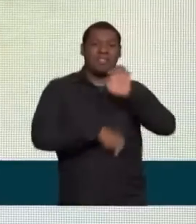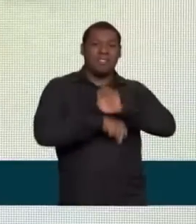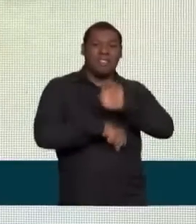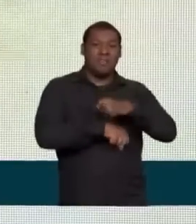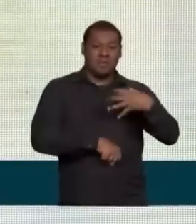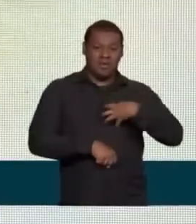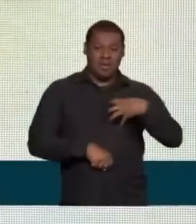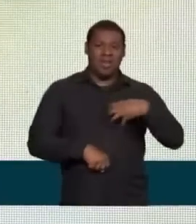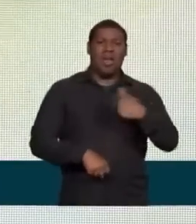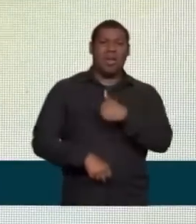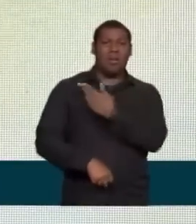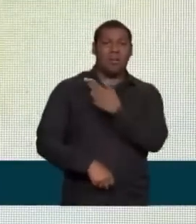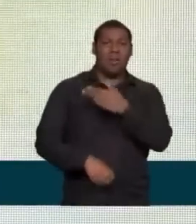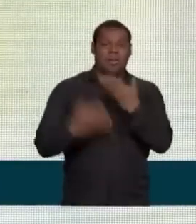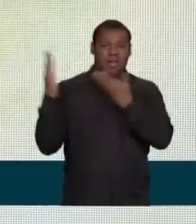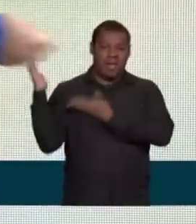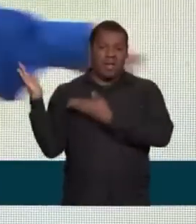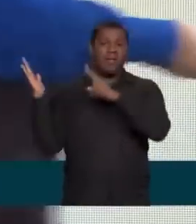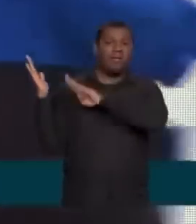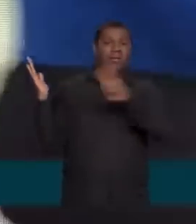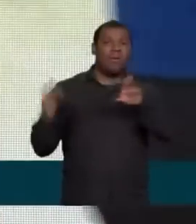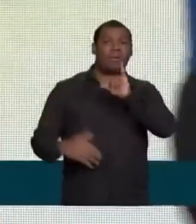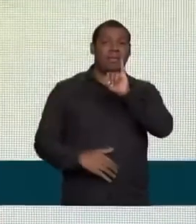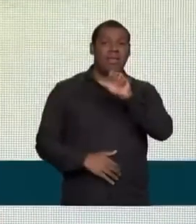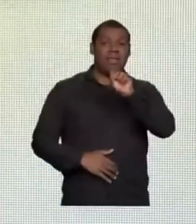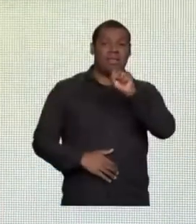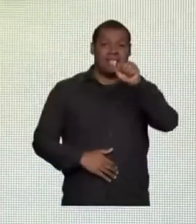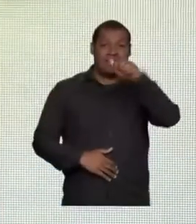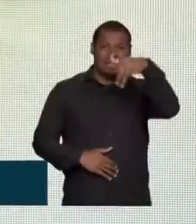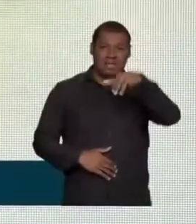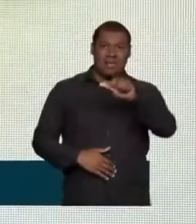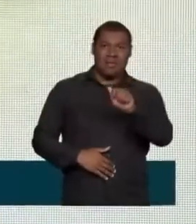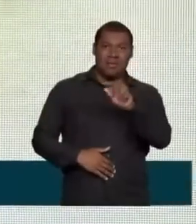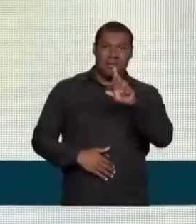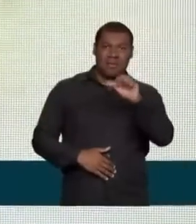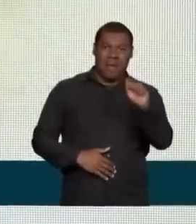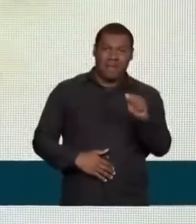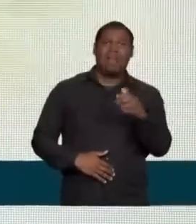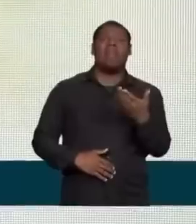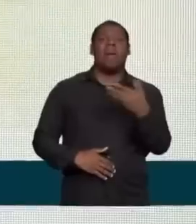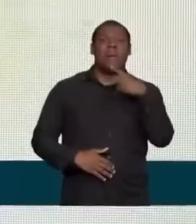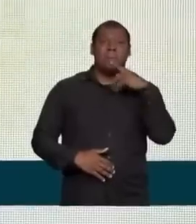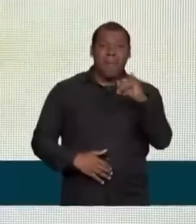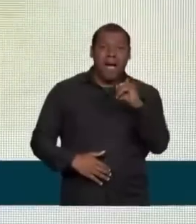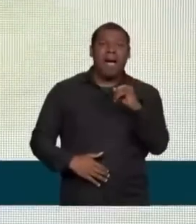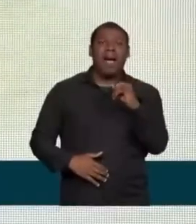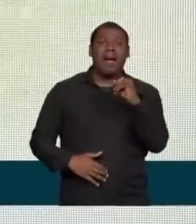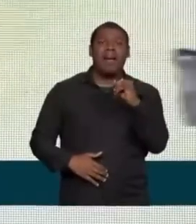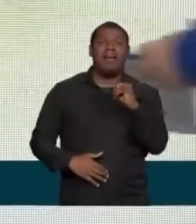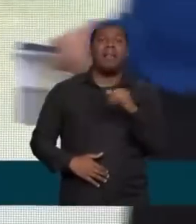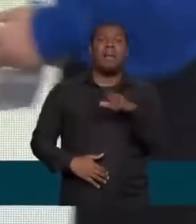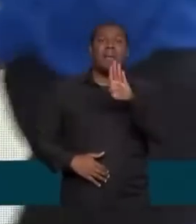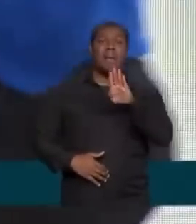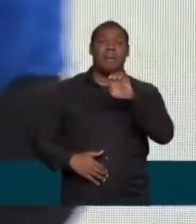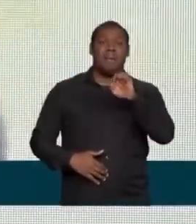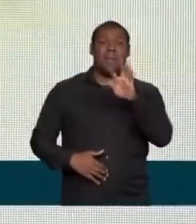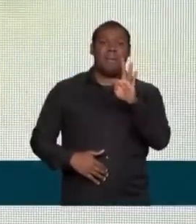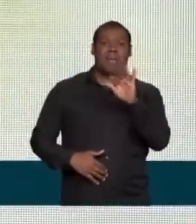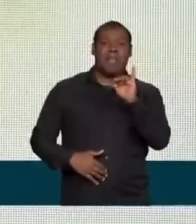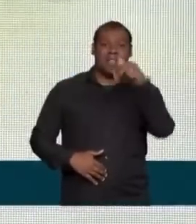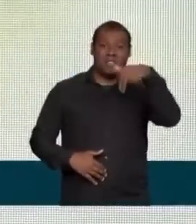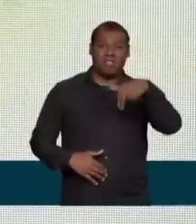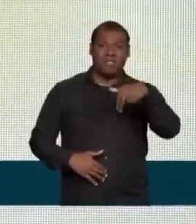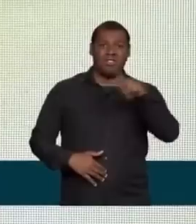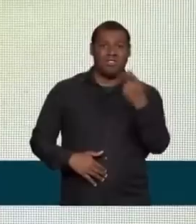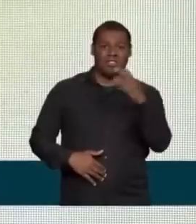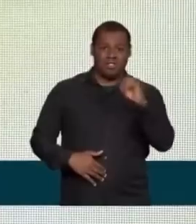Sou Isamara da Silva, filha de Dona Ritinha e seu Bequinha, ambos feirantes em Cândido Salles, cidade